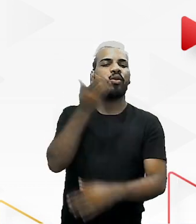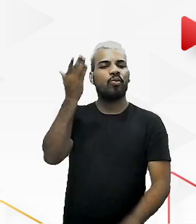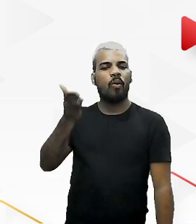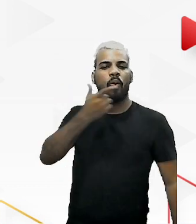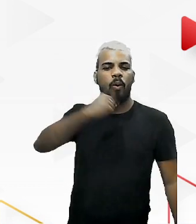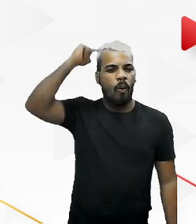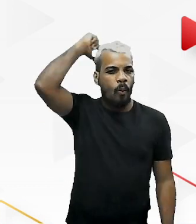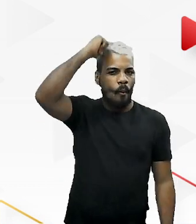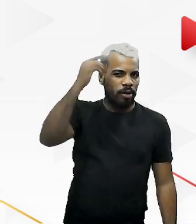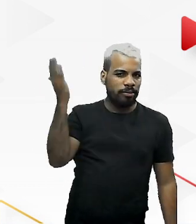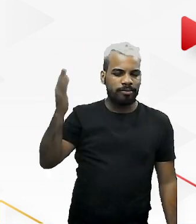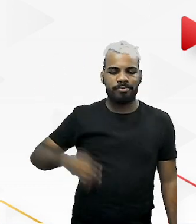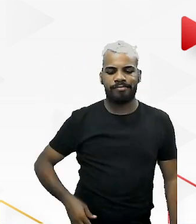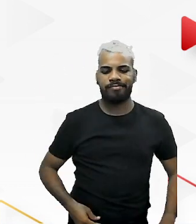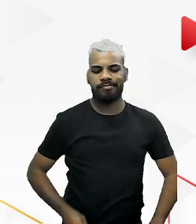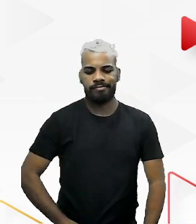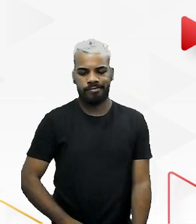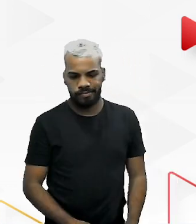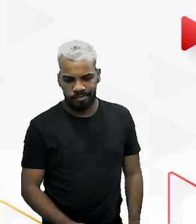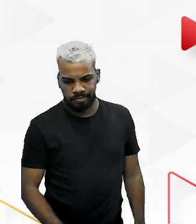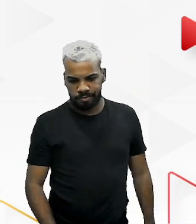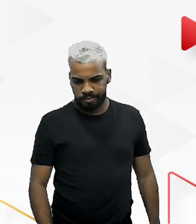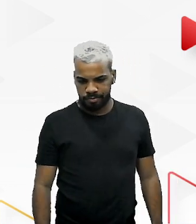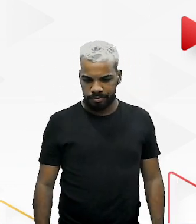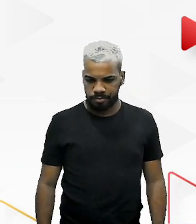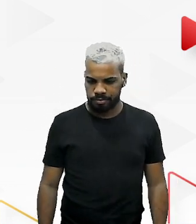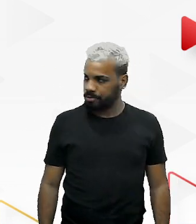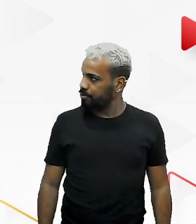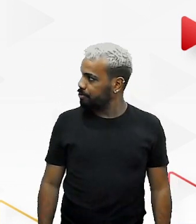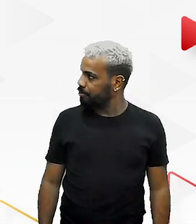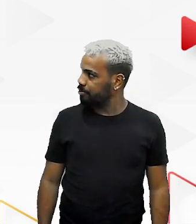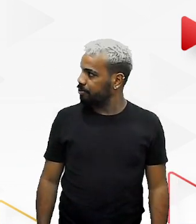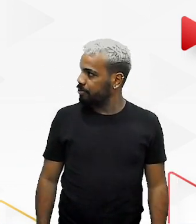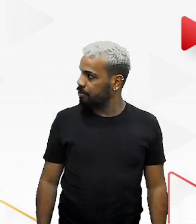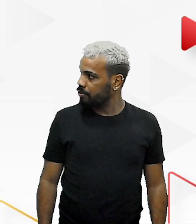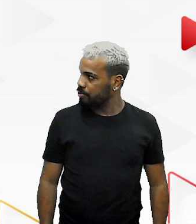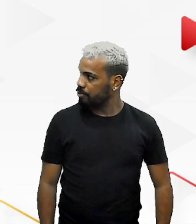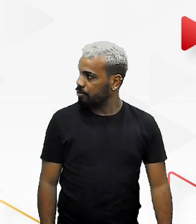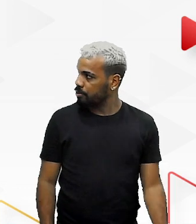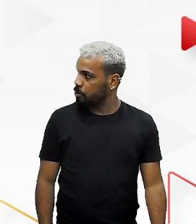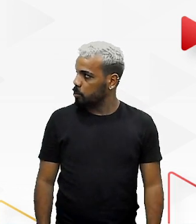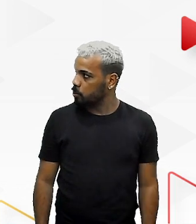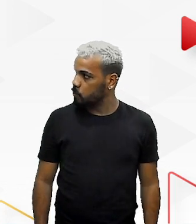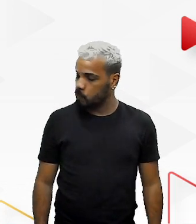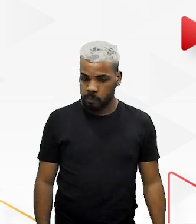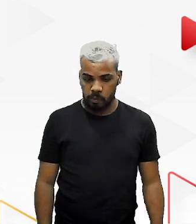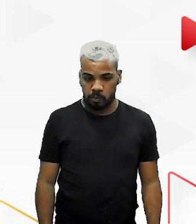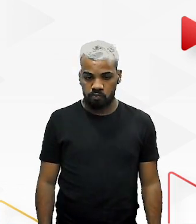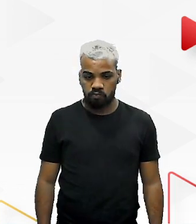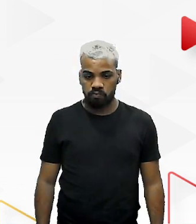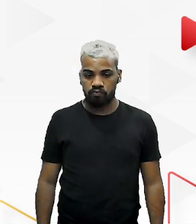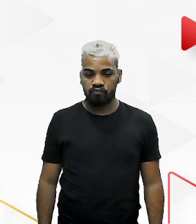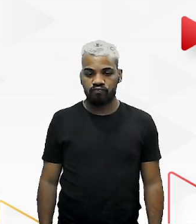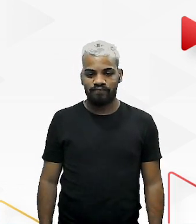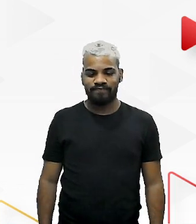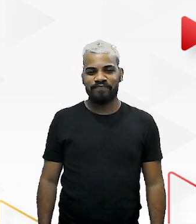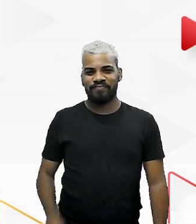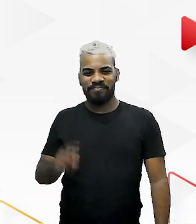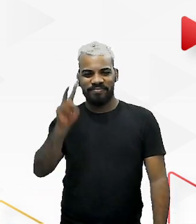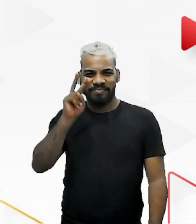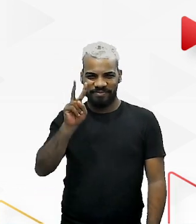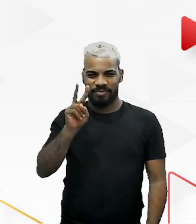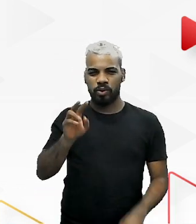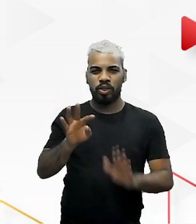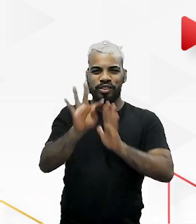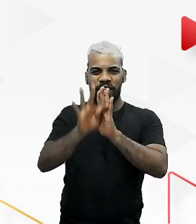Então, aqui tá só um trechinho do que de fato aconteceu, certo? Que era